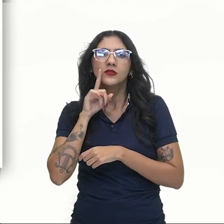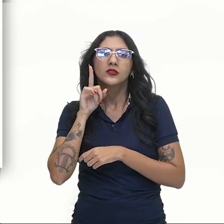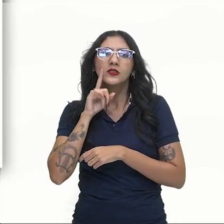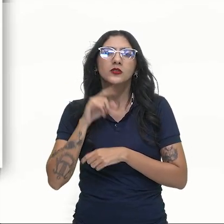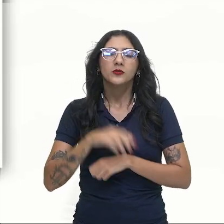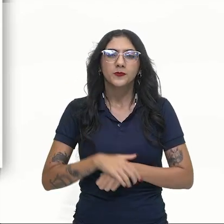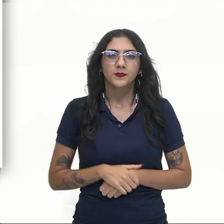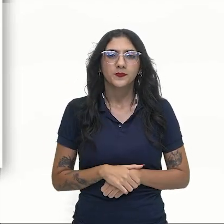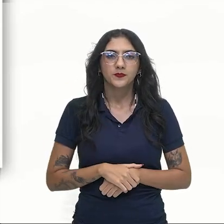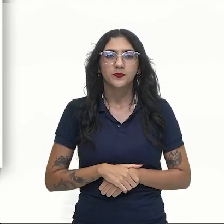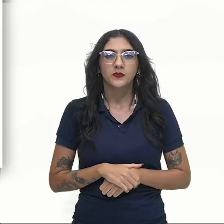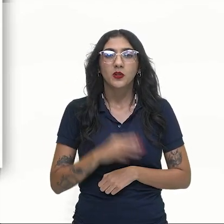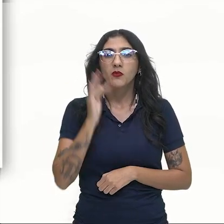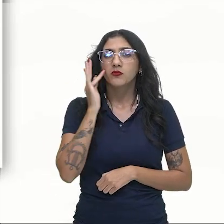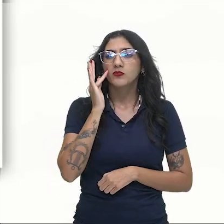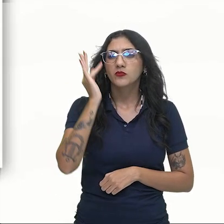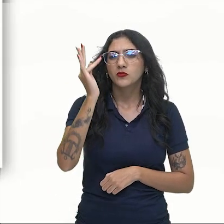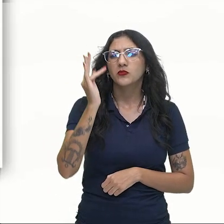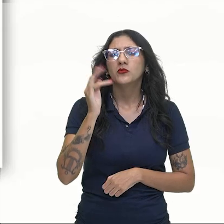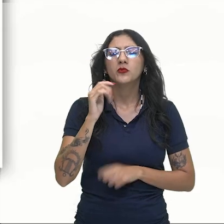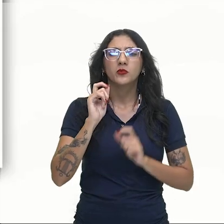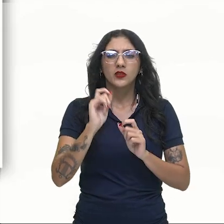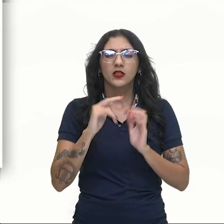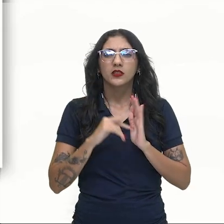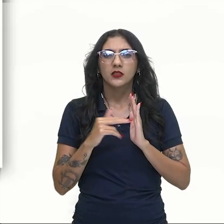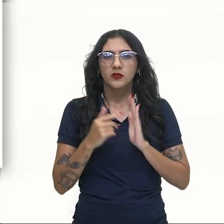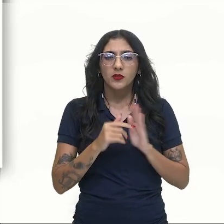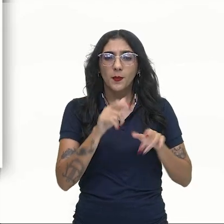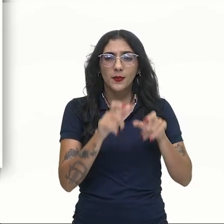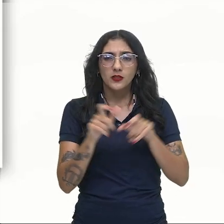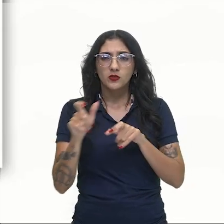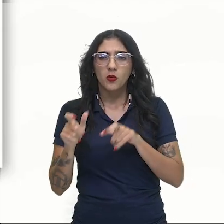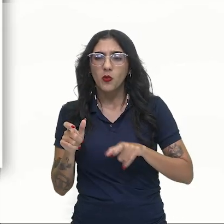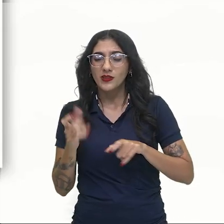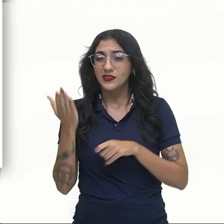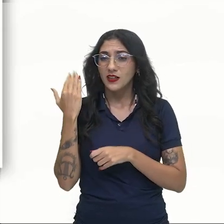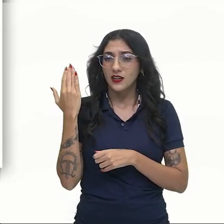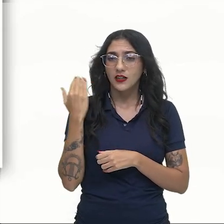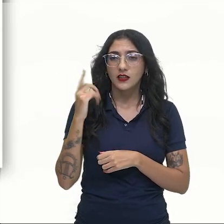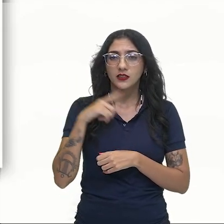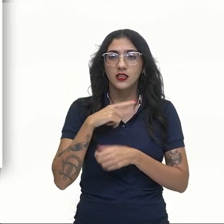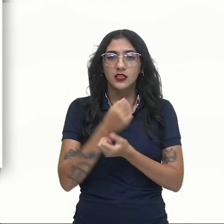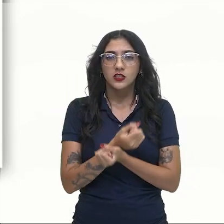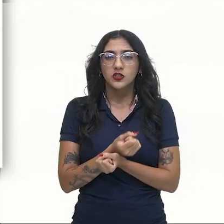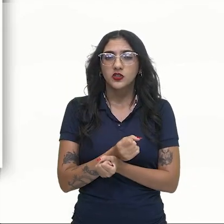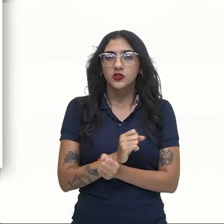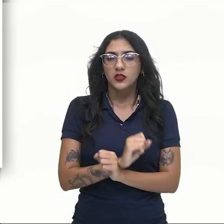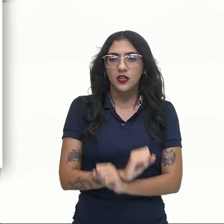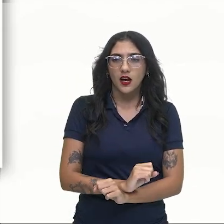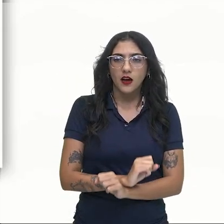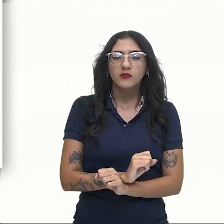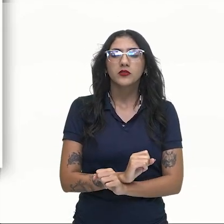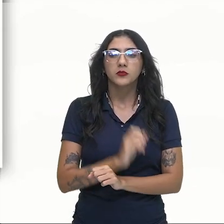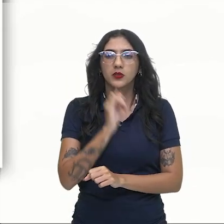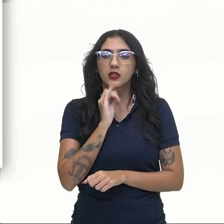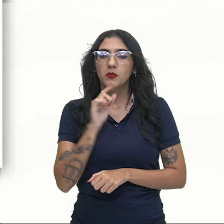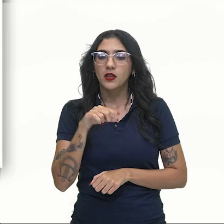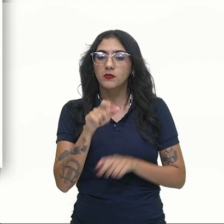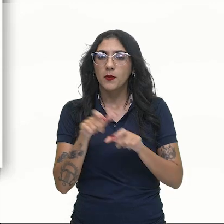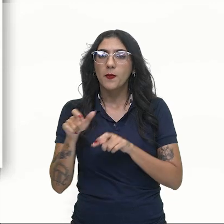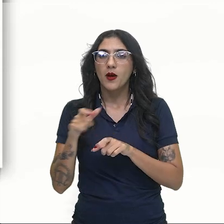os filhos dos escravos, dos que eram escravos, né, e os